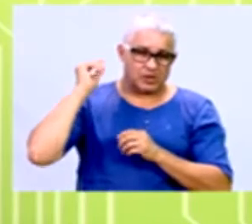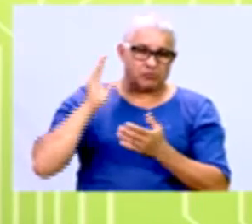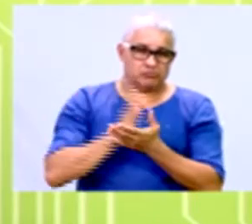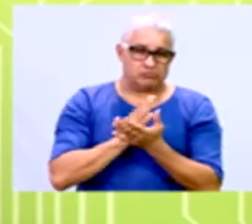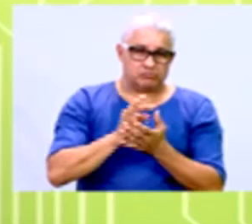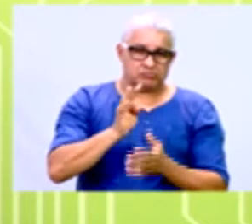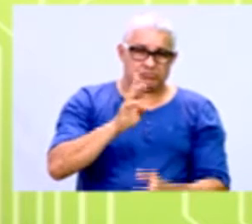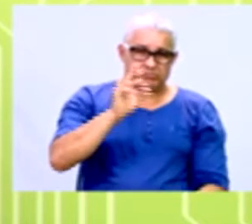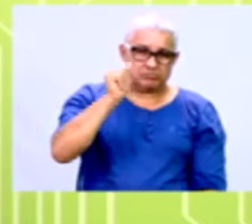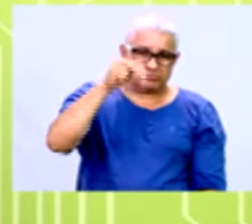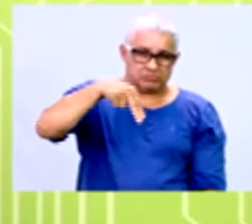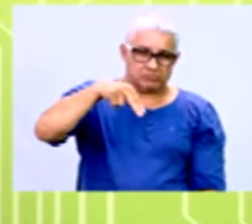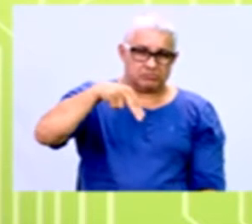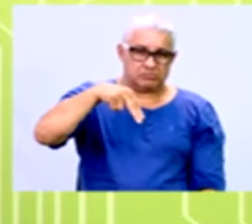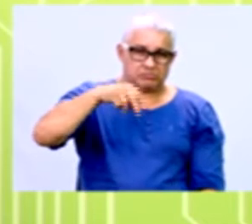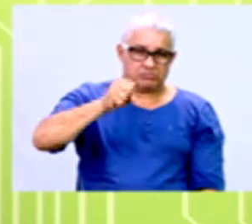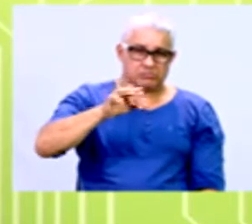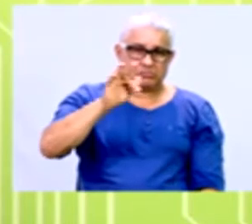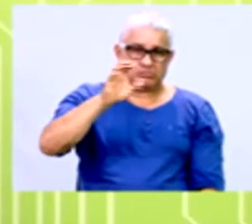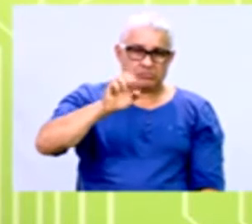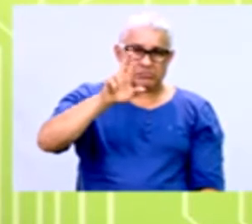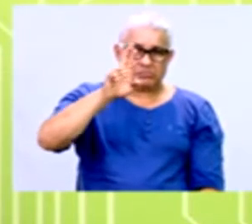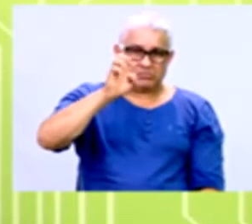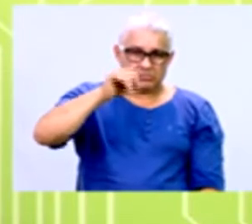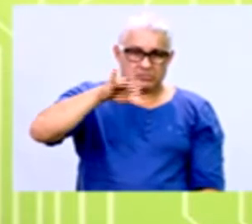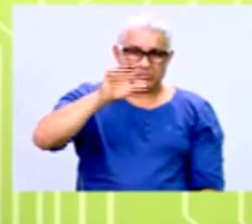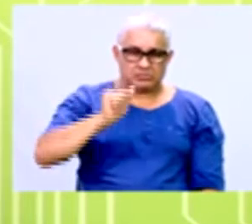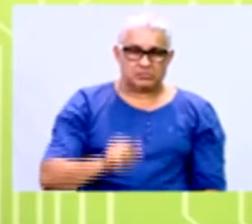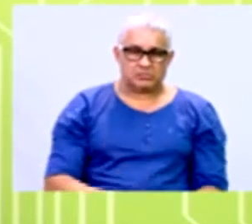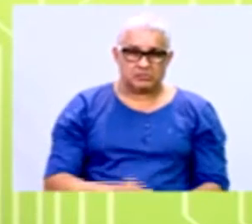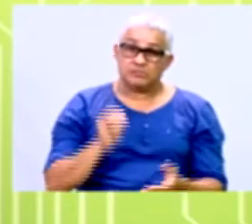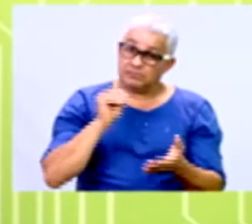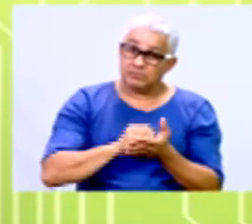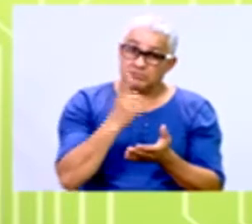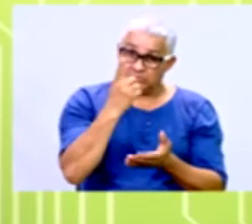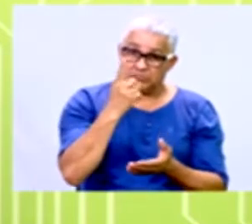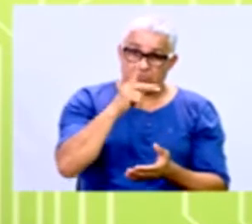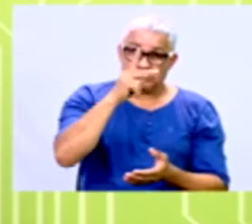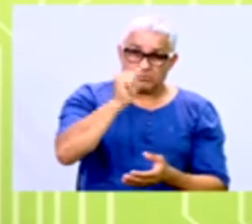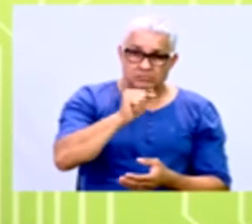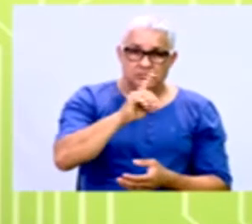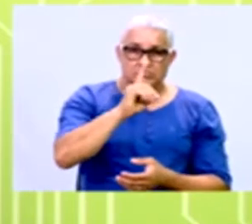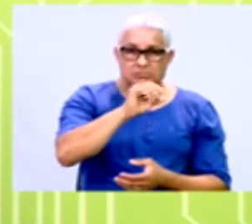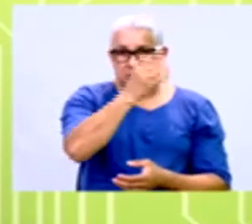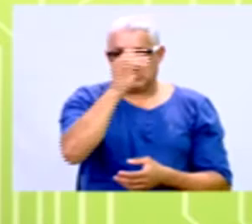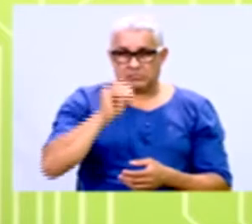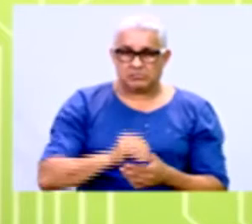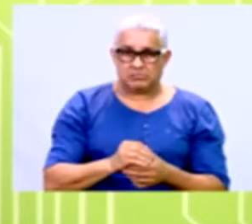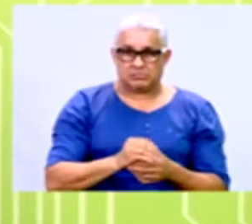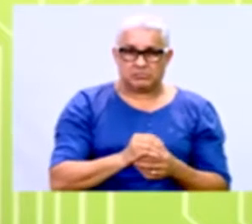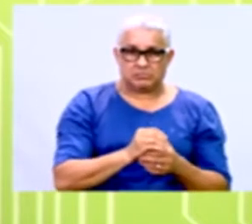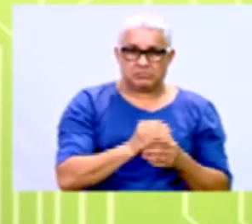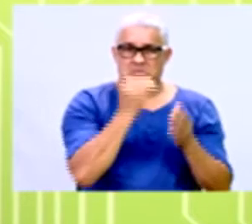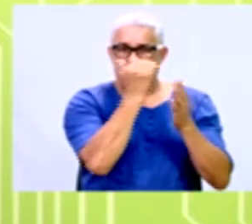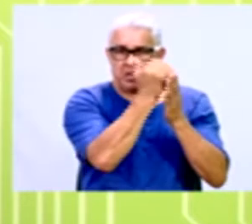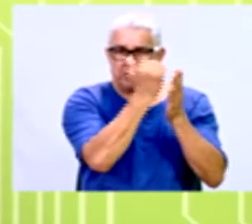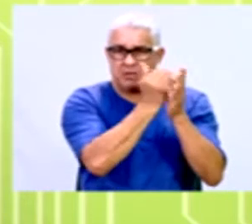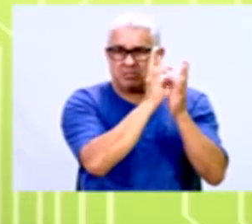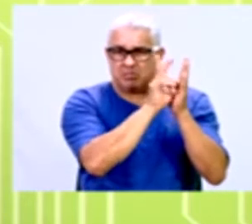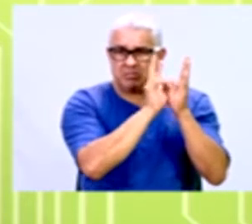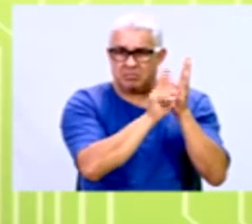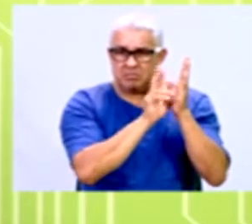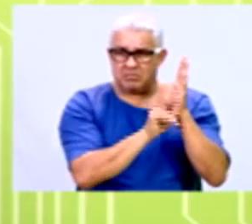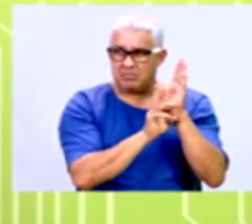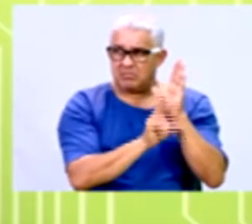via texto e tudo mais. Na realidade, falta um padrão, cria-se padrão de nomenclaturas e durante o